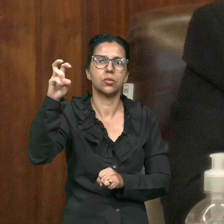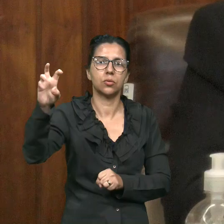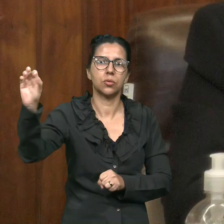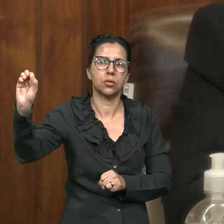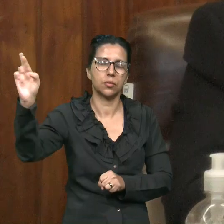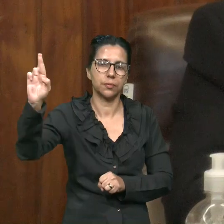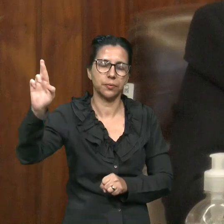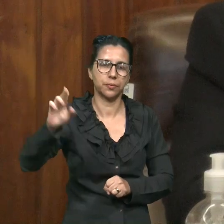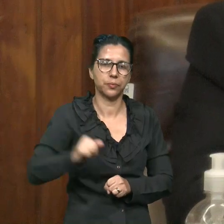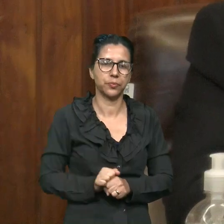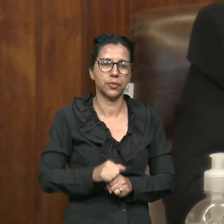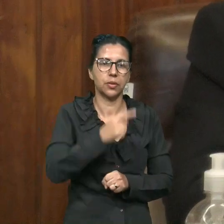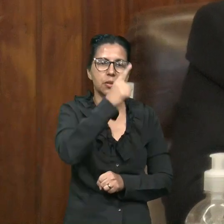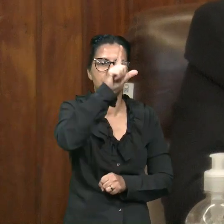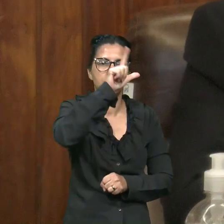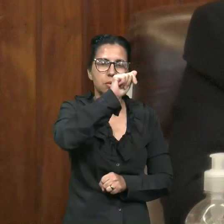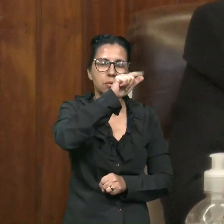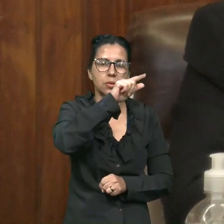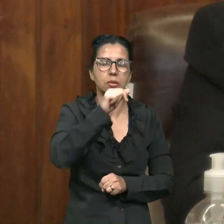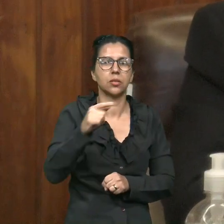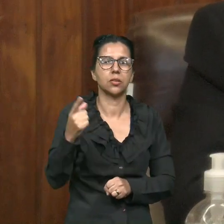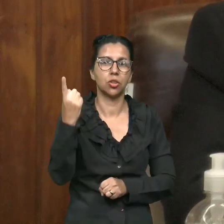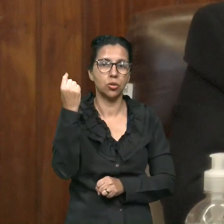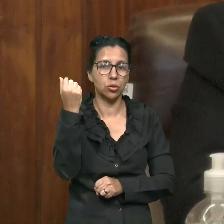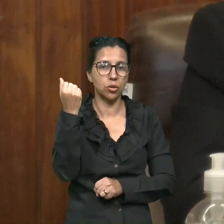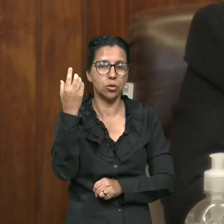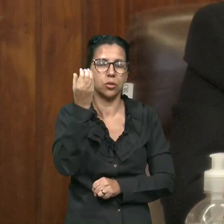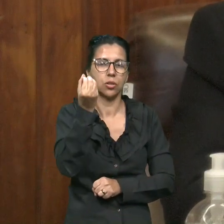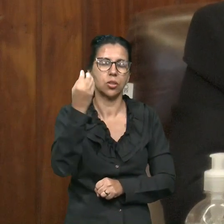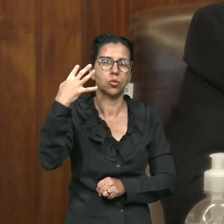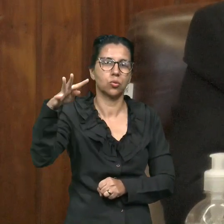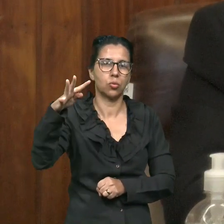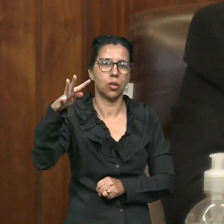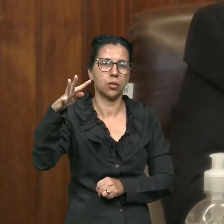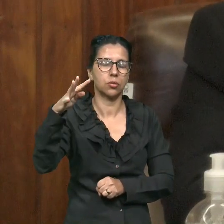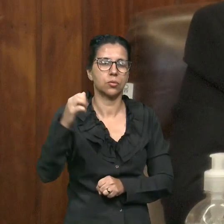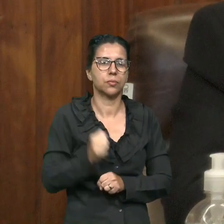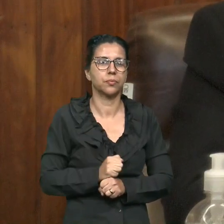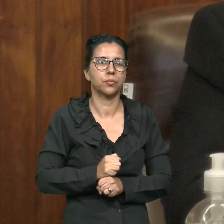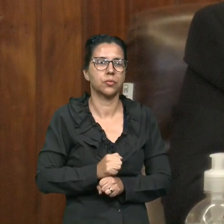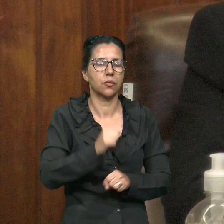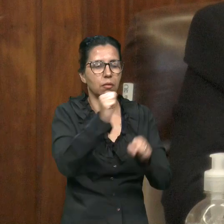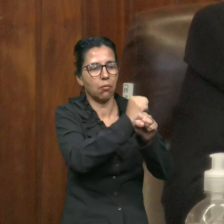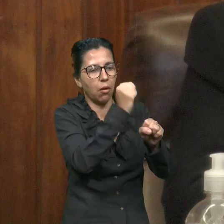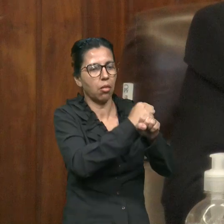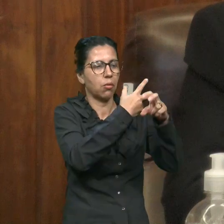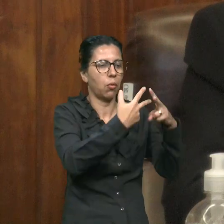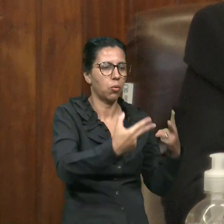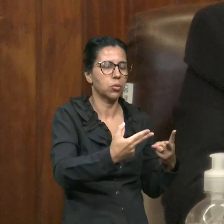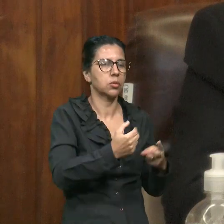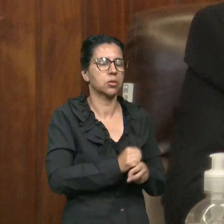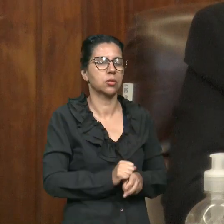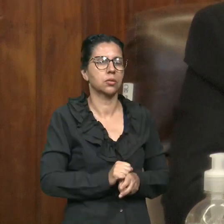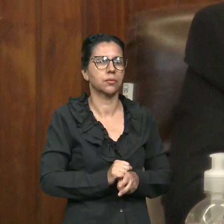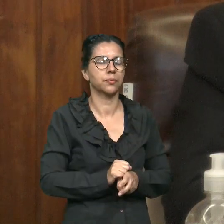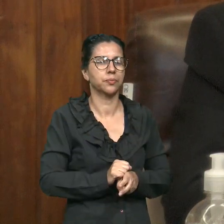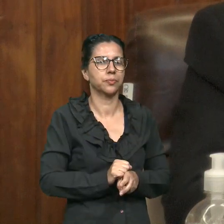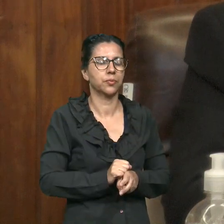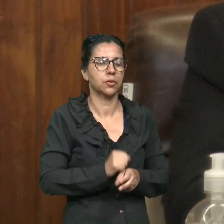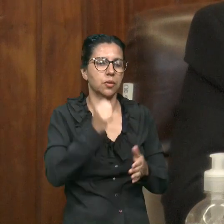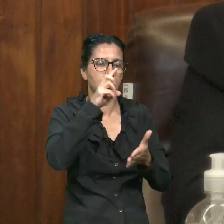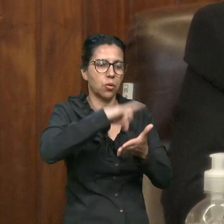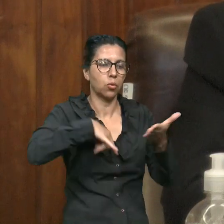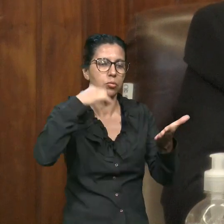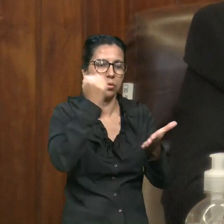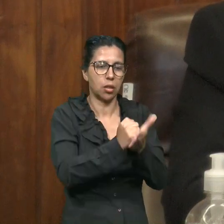R$ 2.674.350. 17º, tomada de preço 04/2021, reforma imóvel Avenida Sampaio 245. Valor do